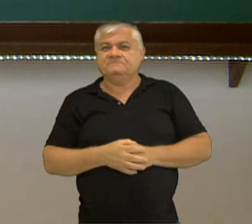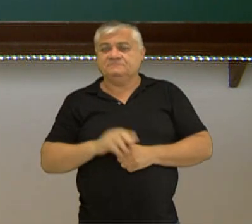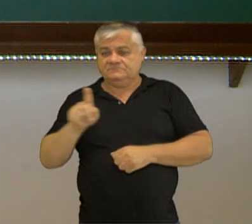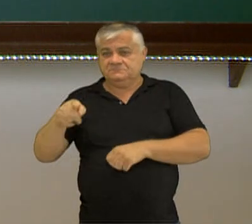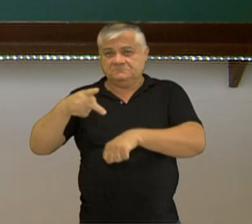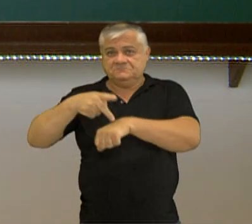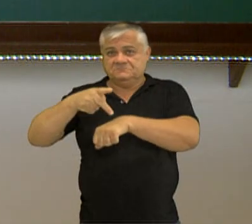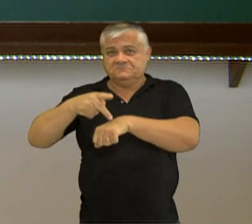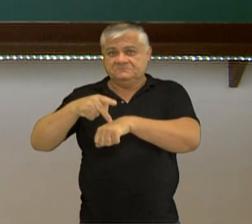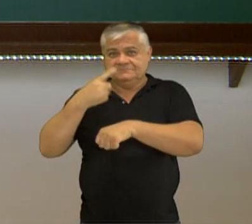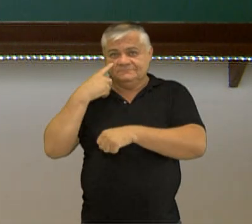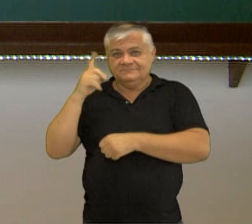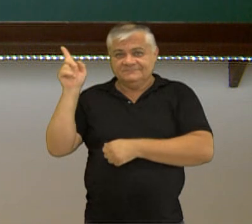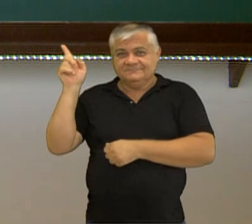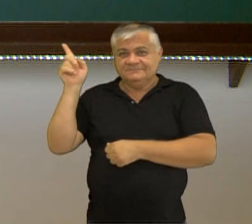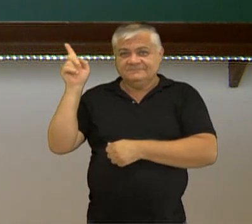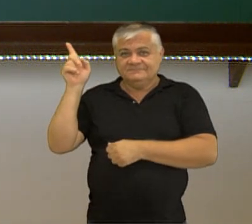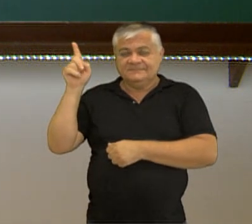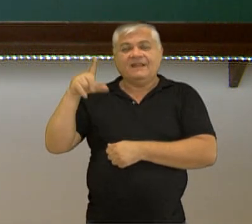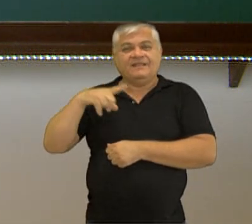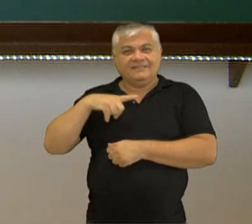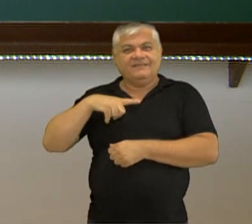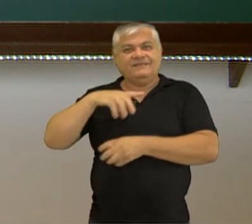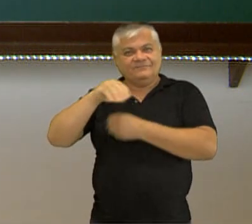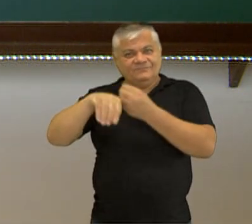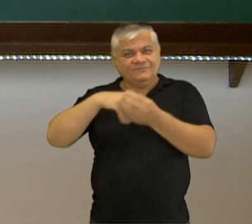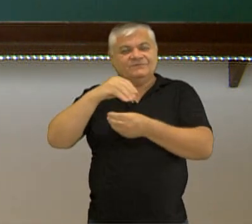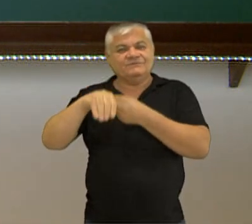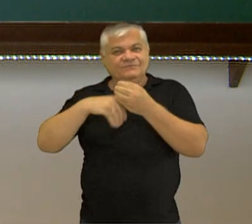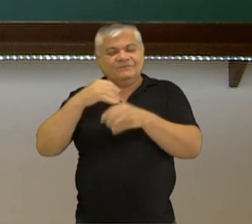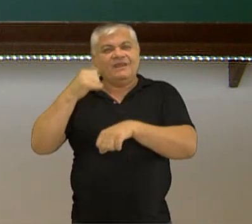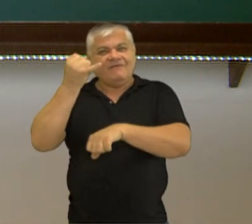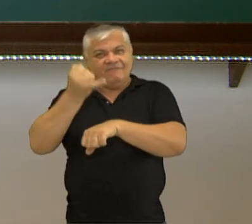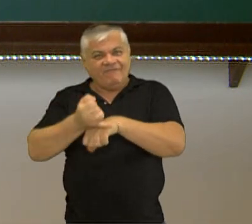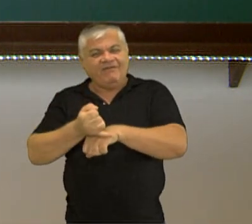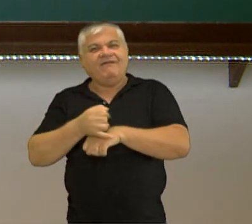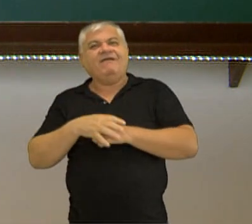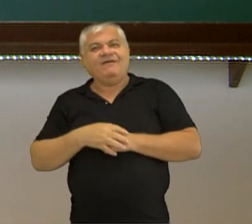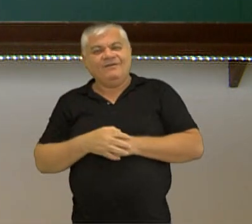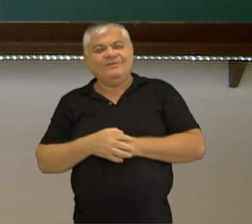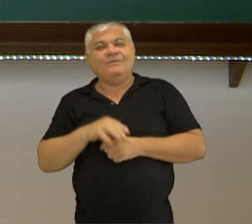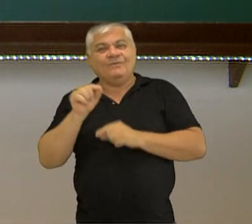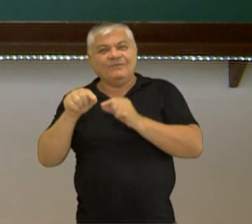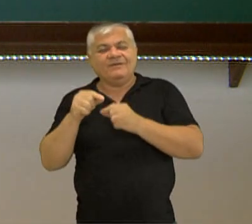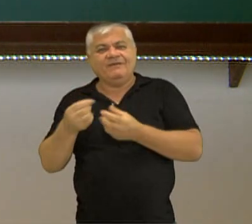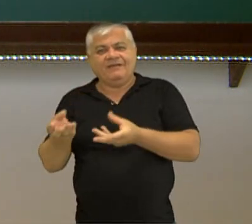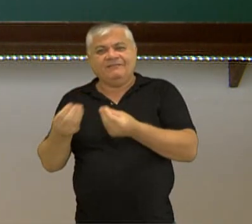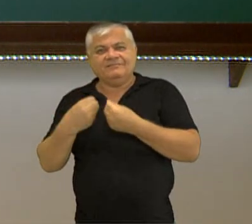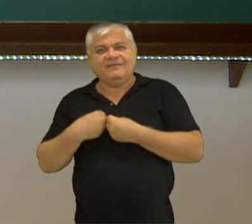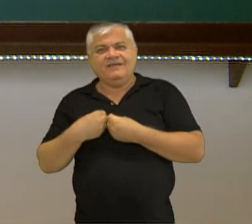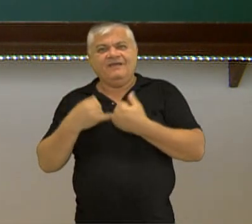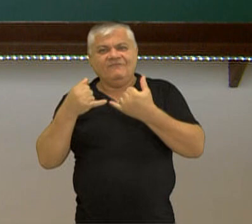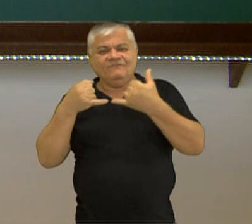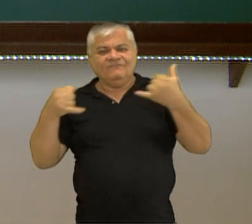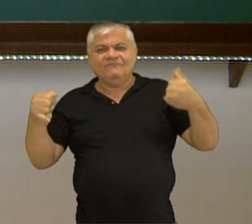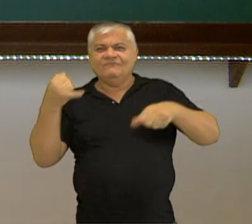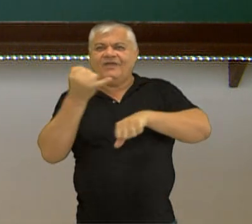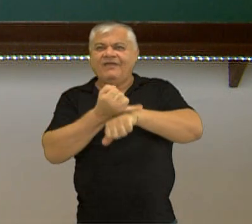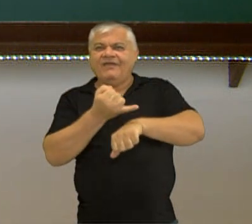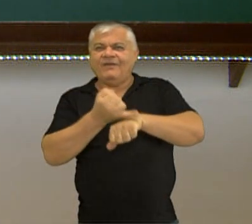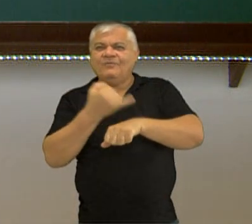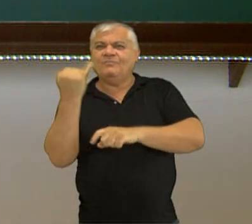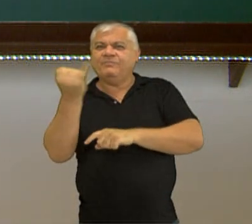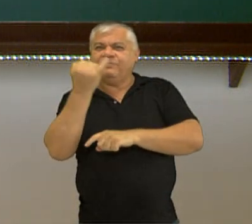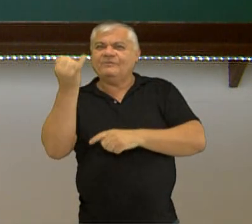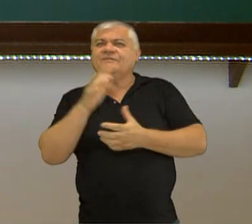rocha que tem a capacidade de nos oferecer este metal tão importante para a nossa